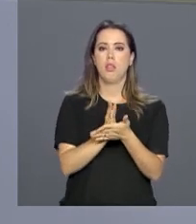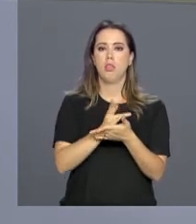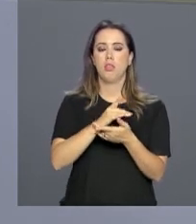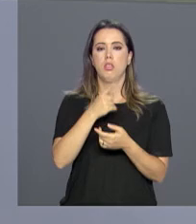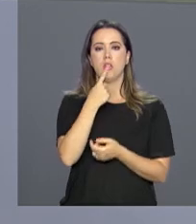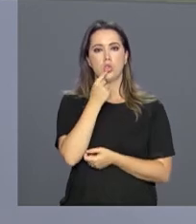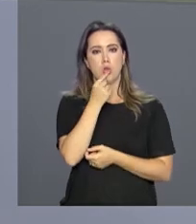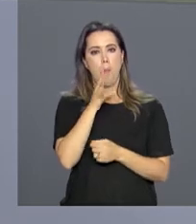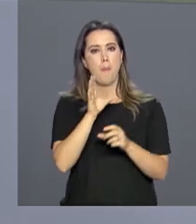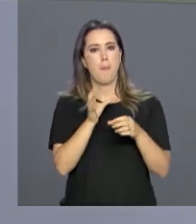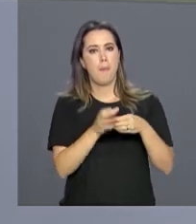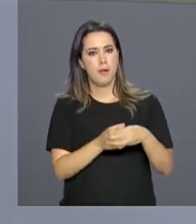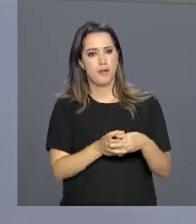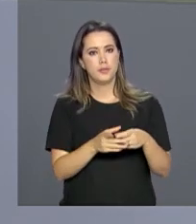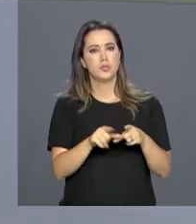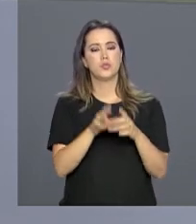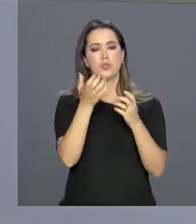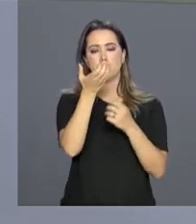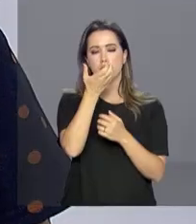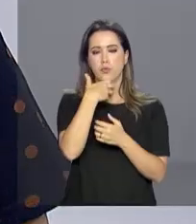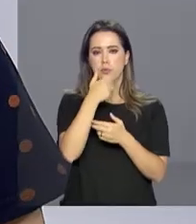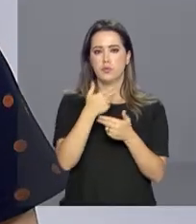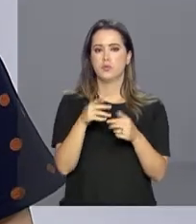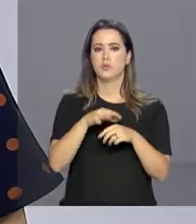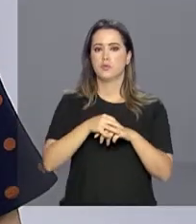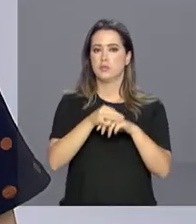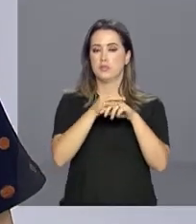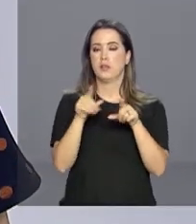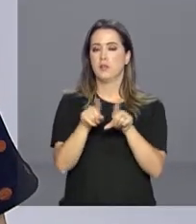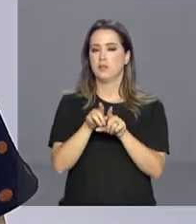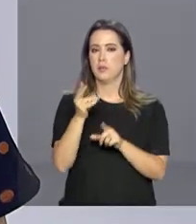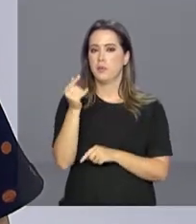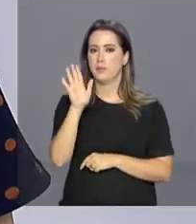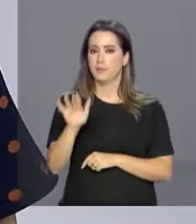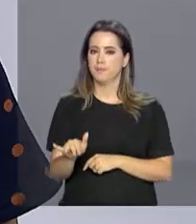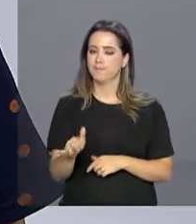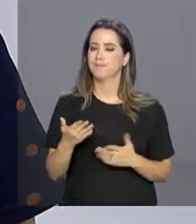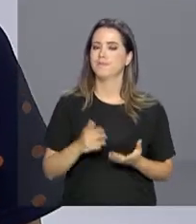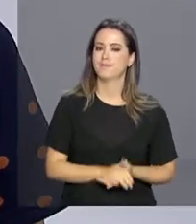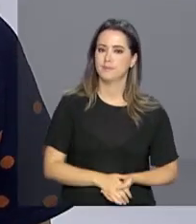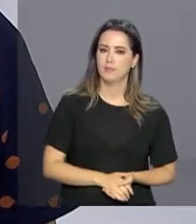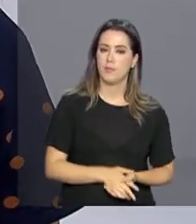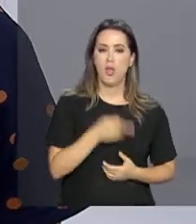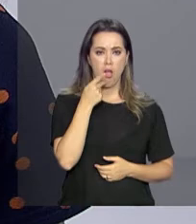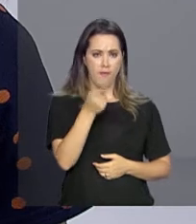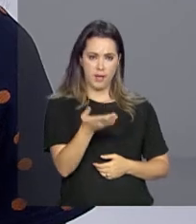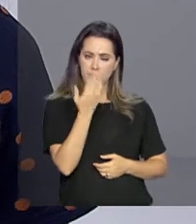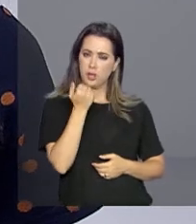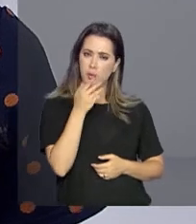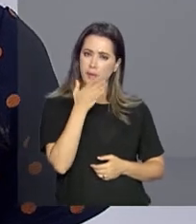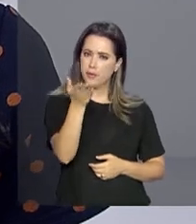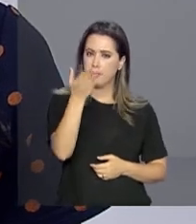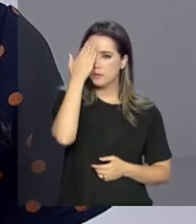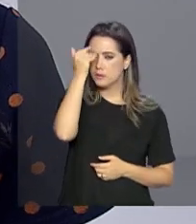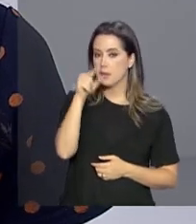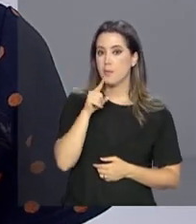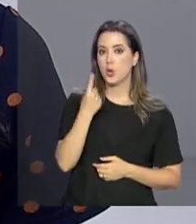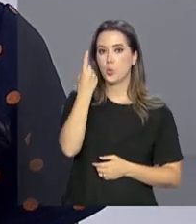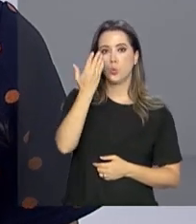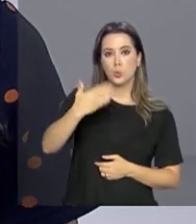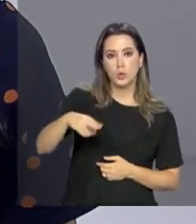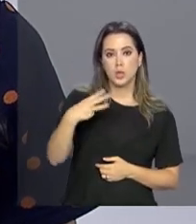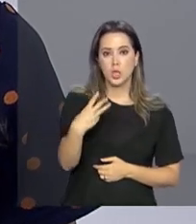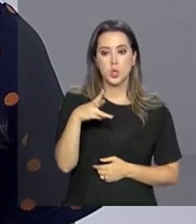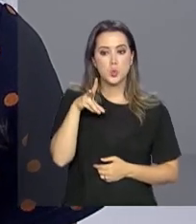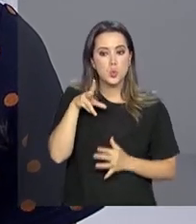carnes também ficaram mais baratos e por falar em comida você sabia que um terço de todo o alimento produzido no